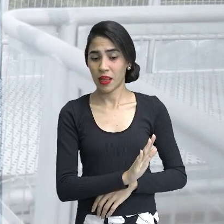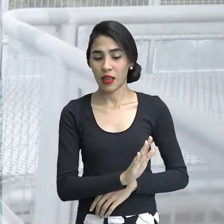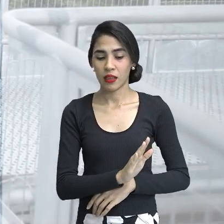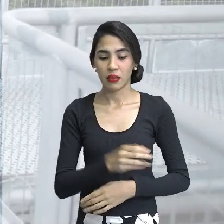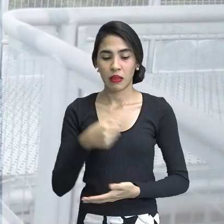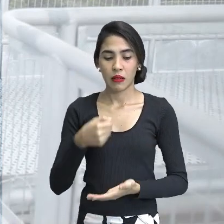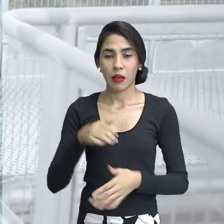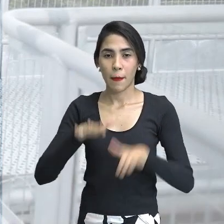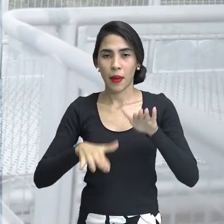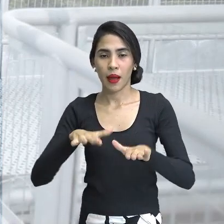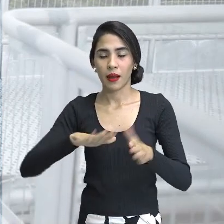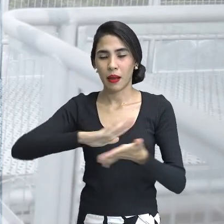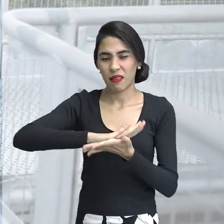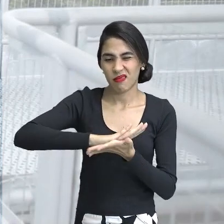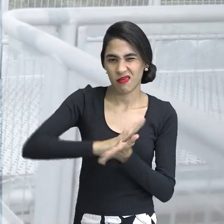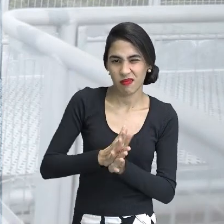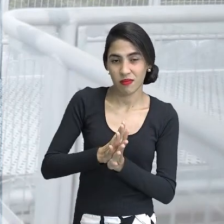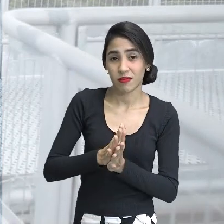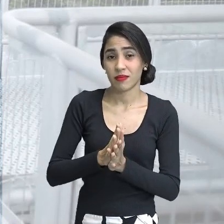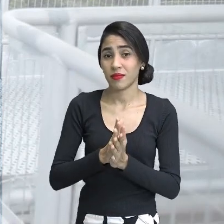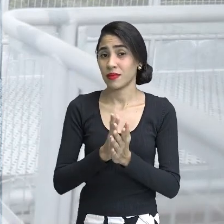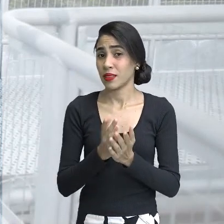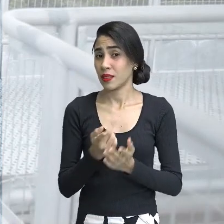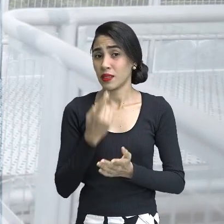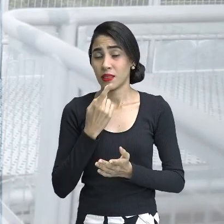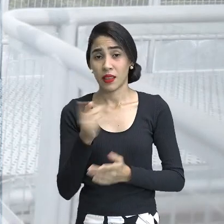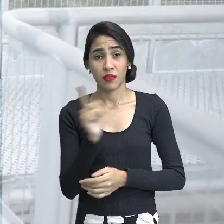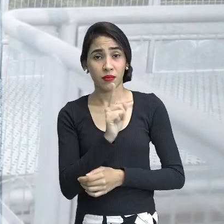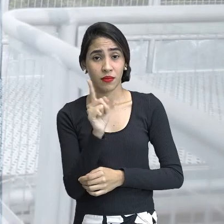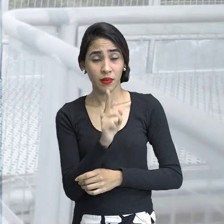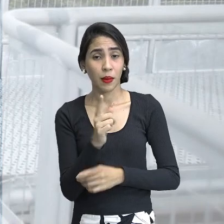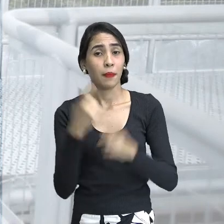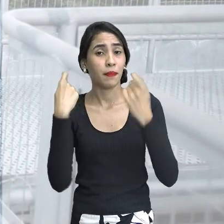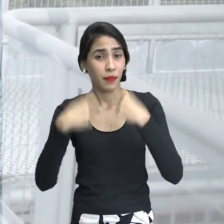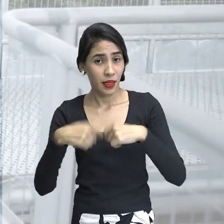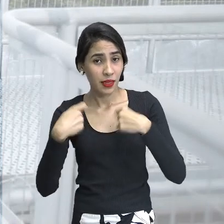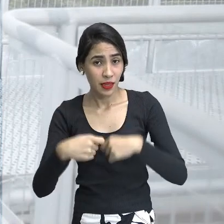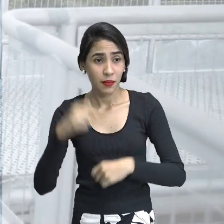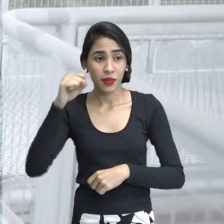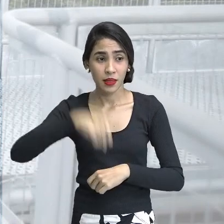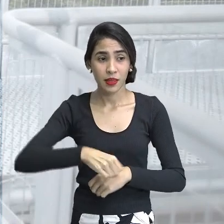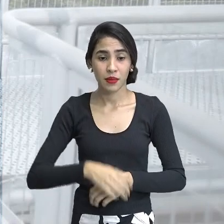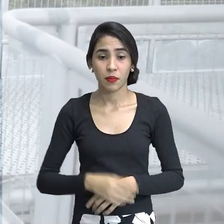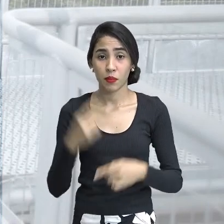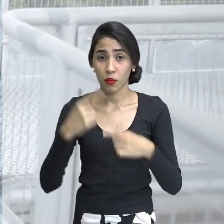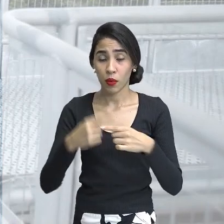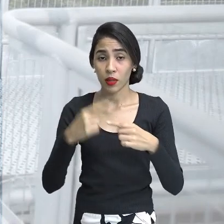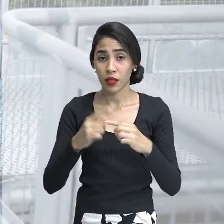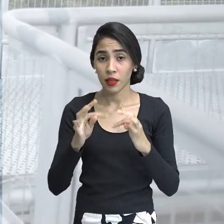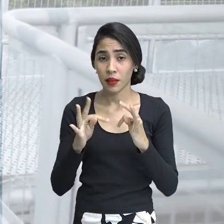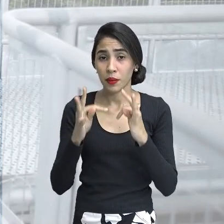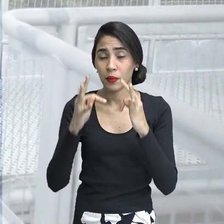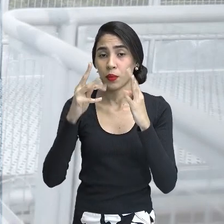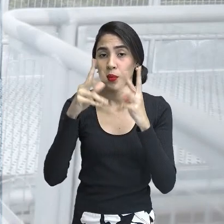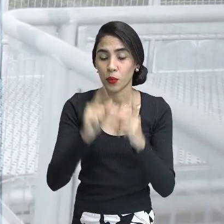pisando lá nela. E acaba pisando. Não, nós precisamos sim, porque tudo